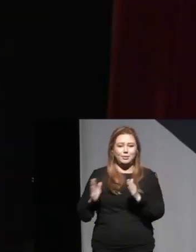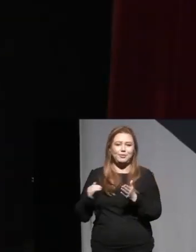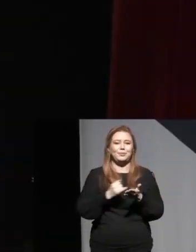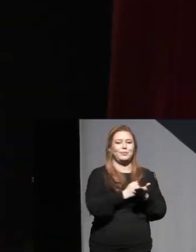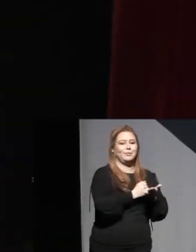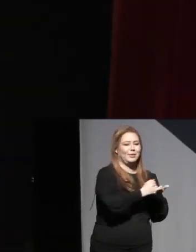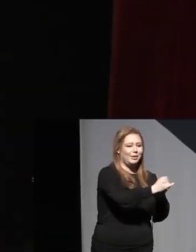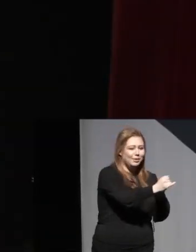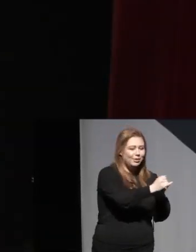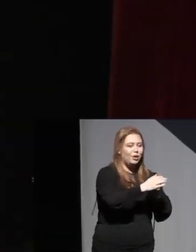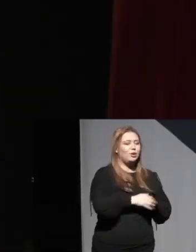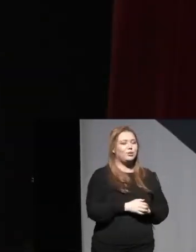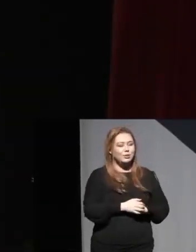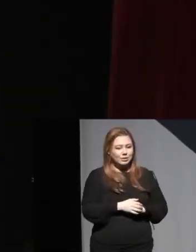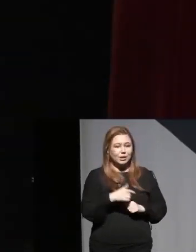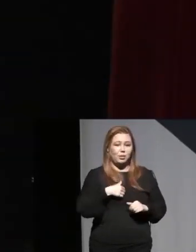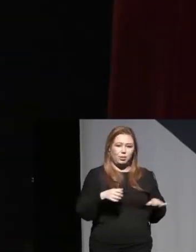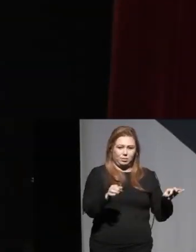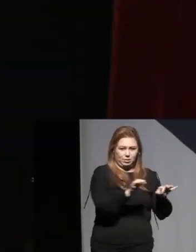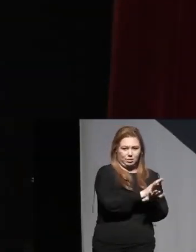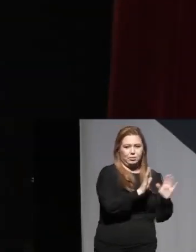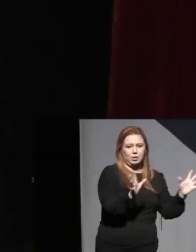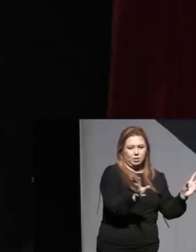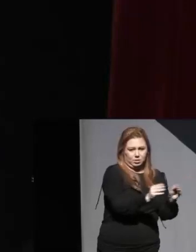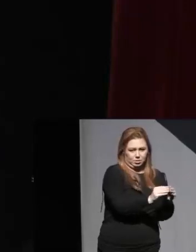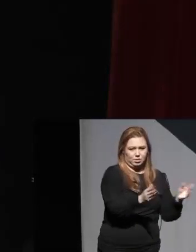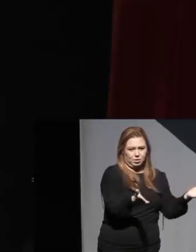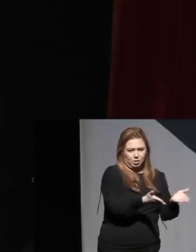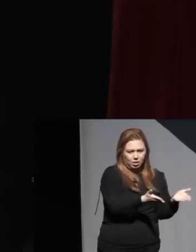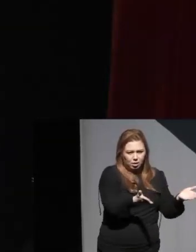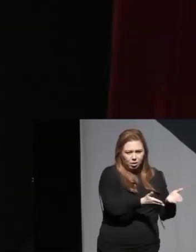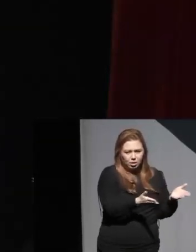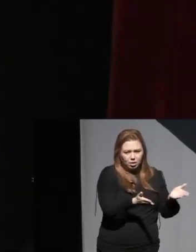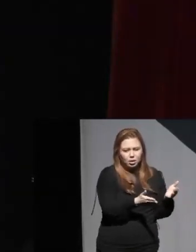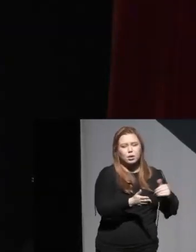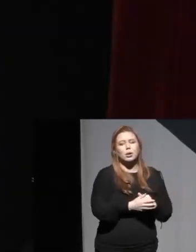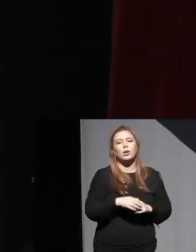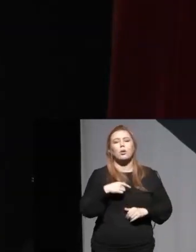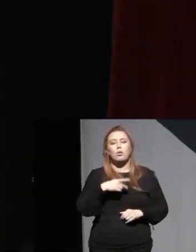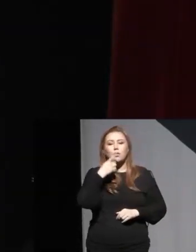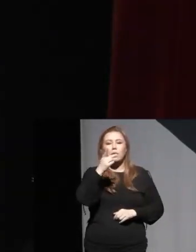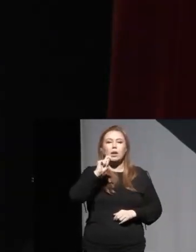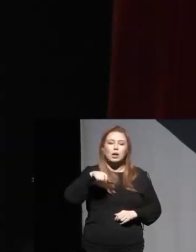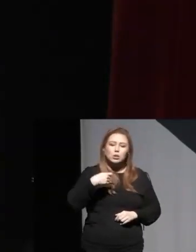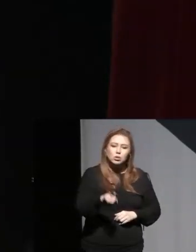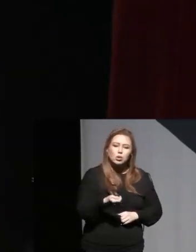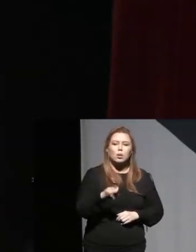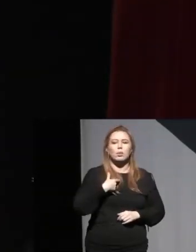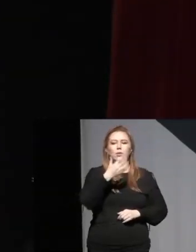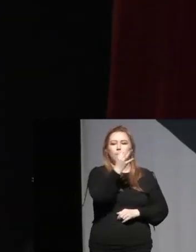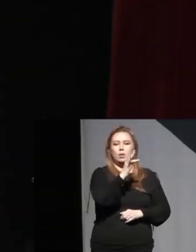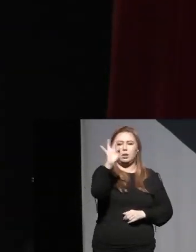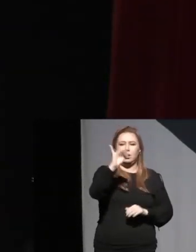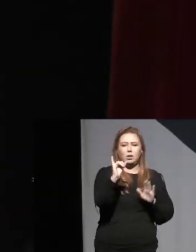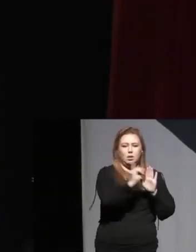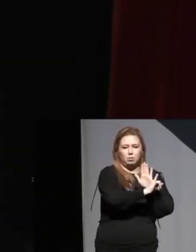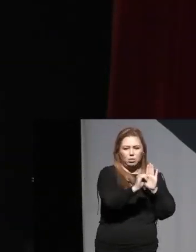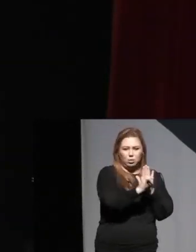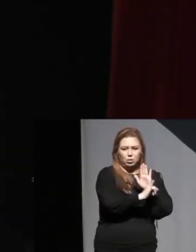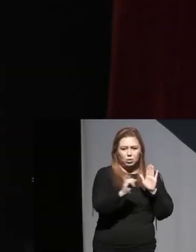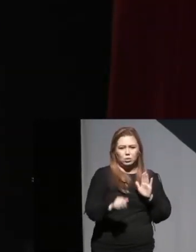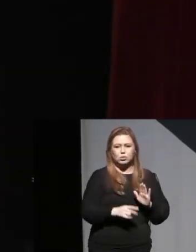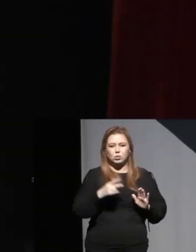estou concluindo nesse momento, falarei um pouco sobre federalismo e tributação, depois sobre